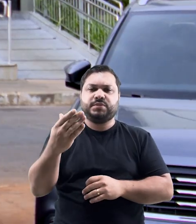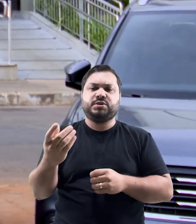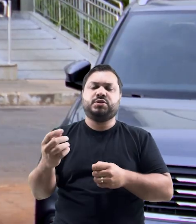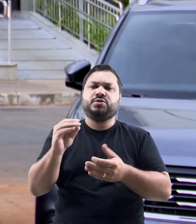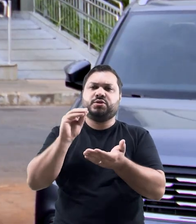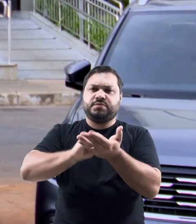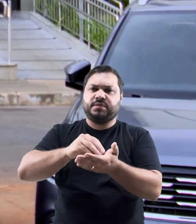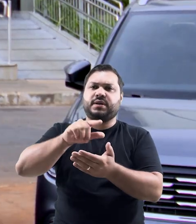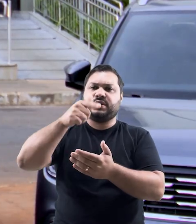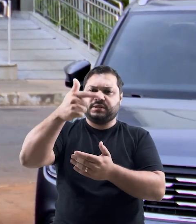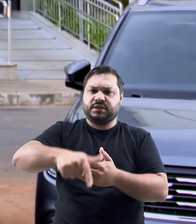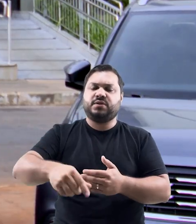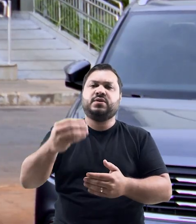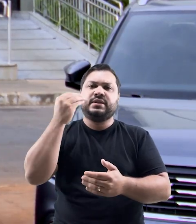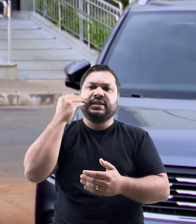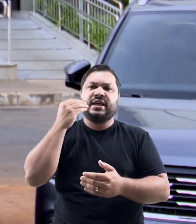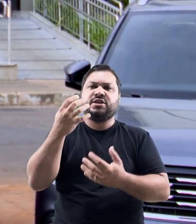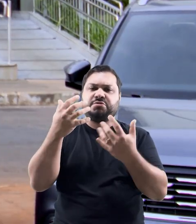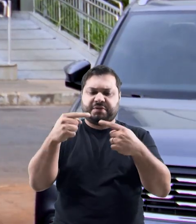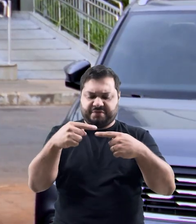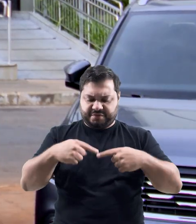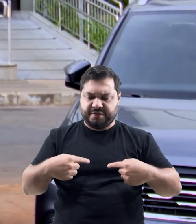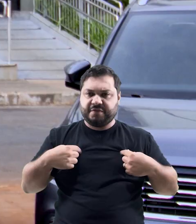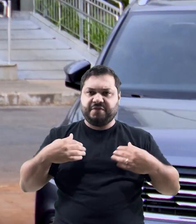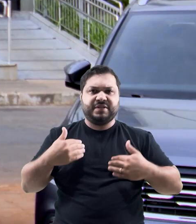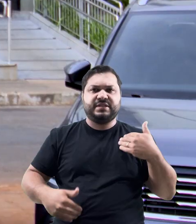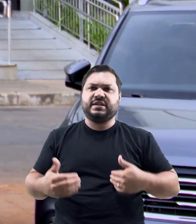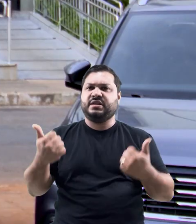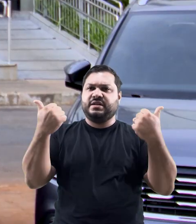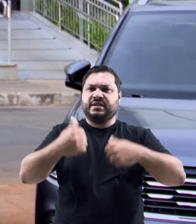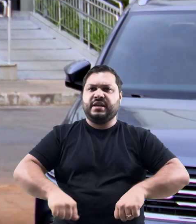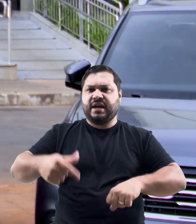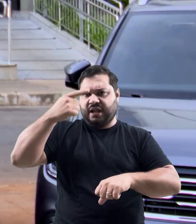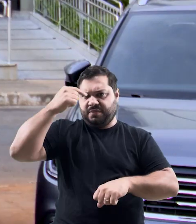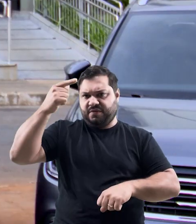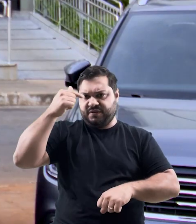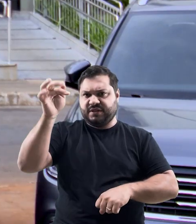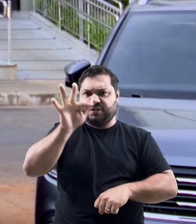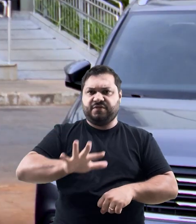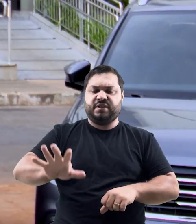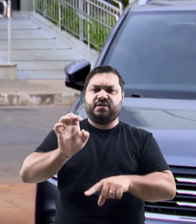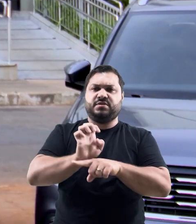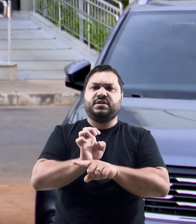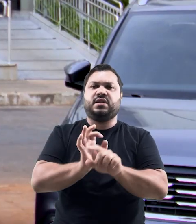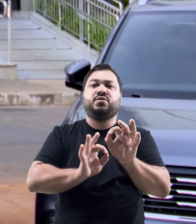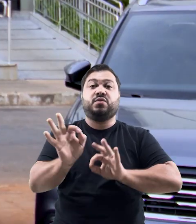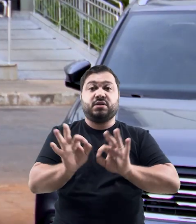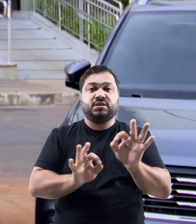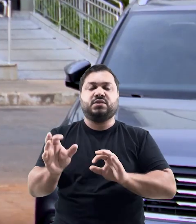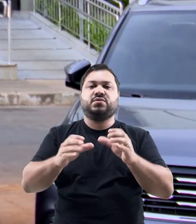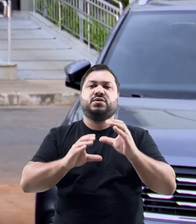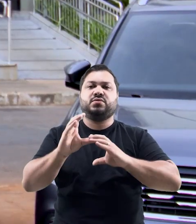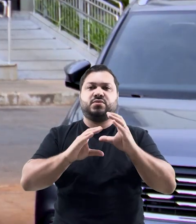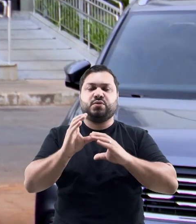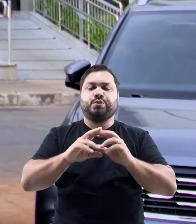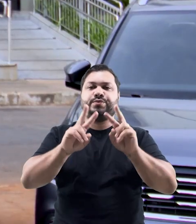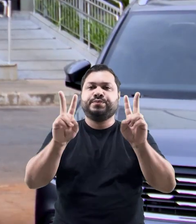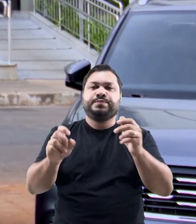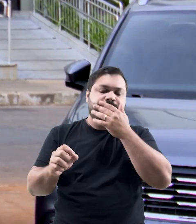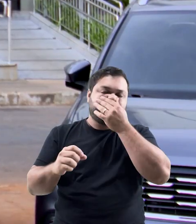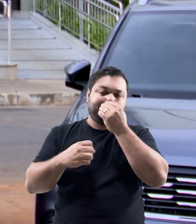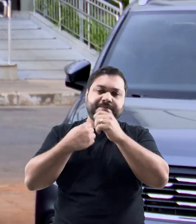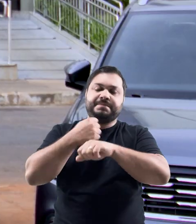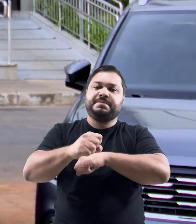de remarcação do teste de aptidão física foi negado pela Universidade Federal do Estado, organizadora do concurso, sobre